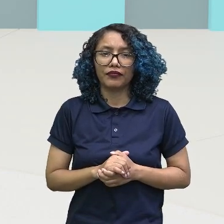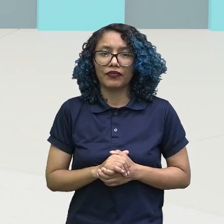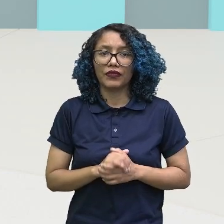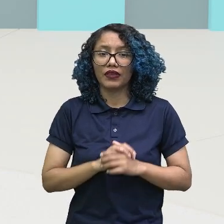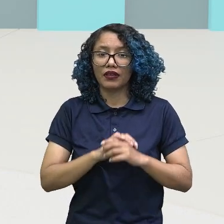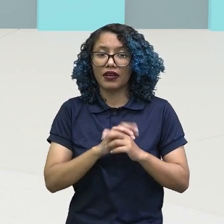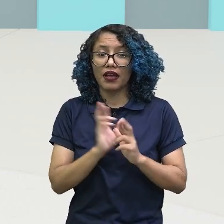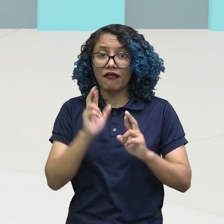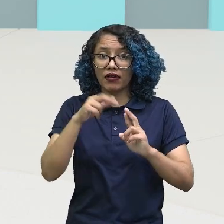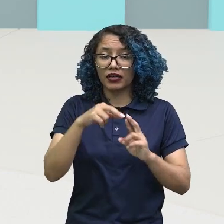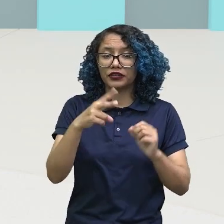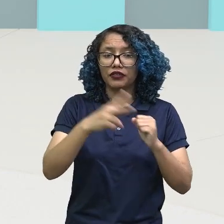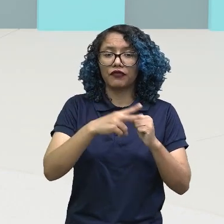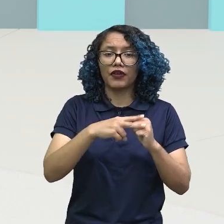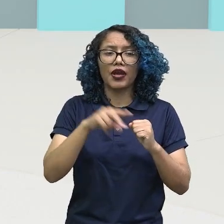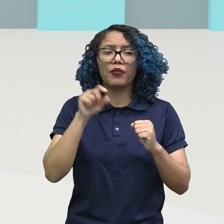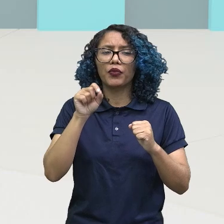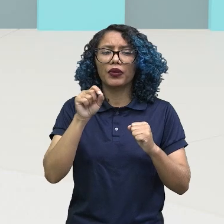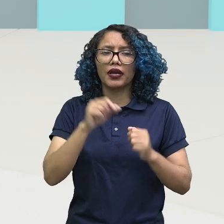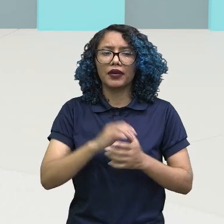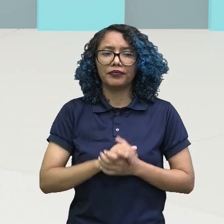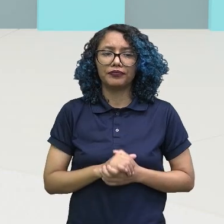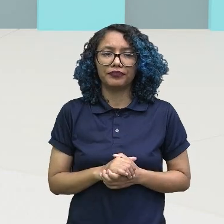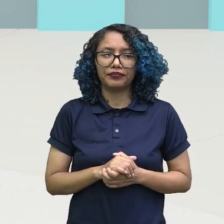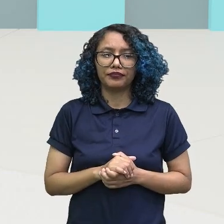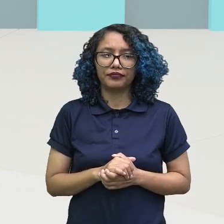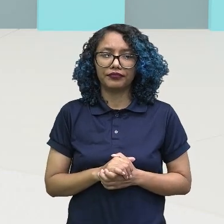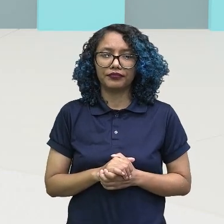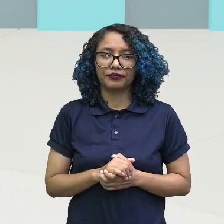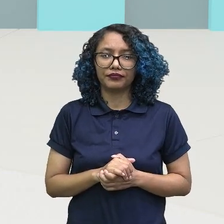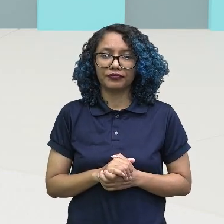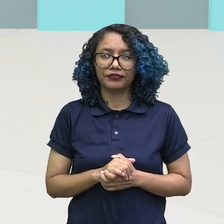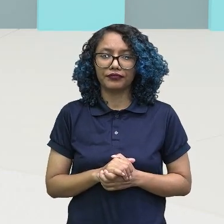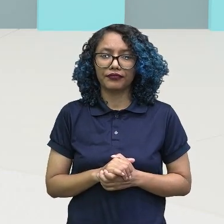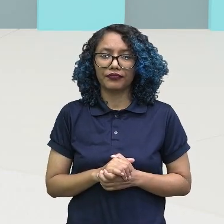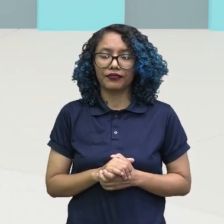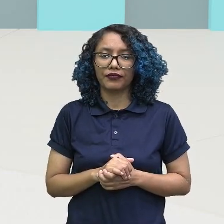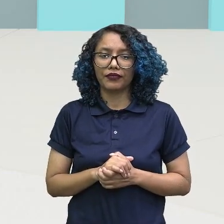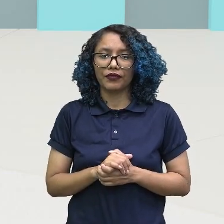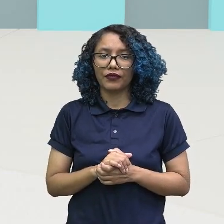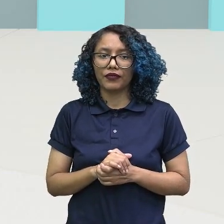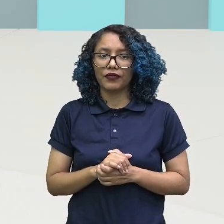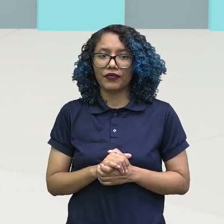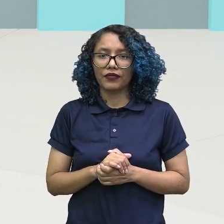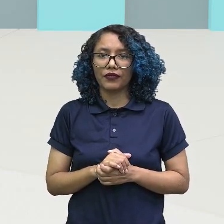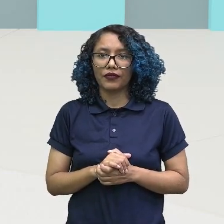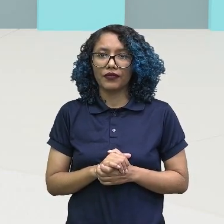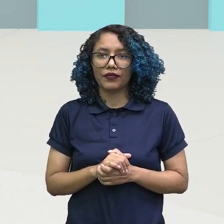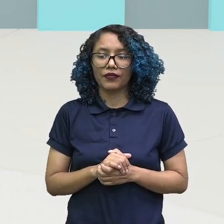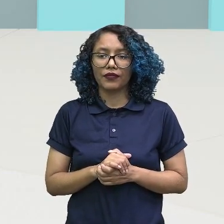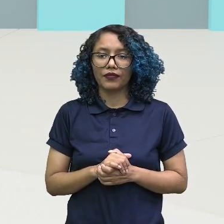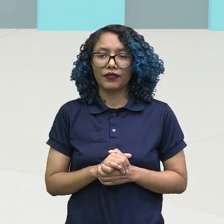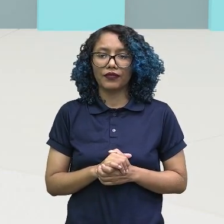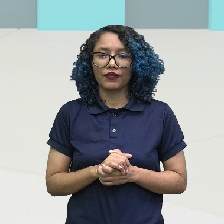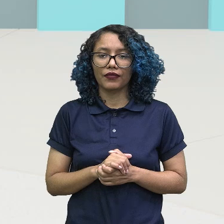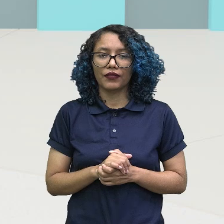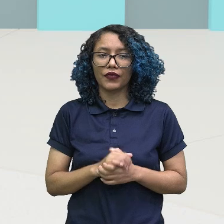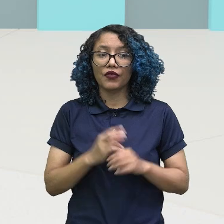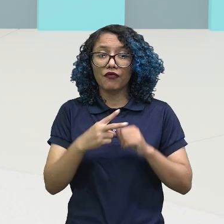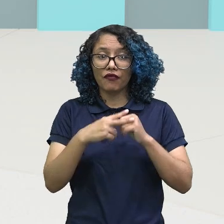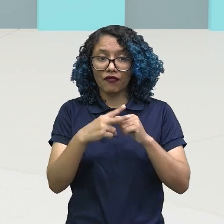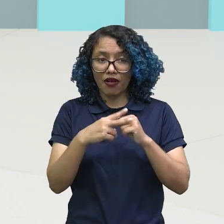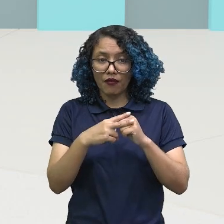prestar bastante atenção à questão do verbo. Então, o verbo é que vai indicar, né, a